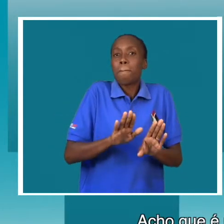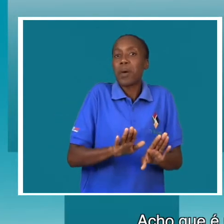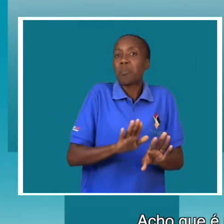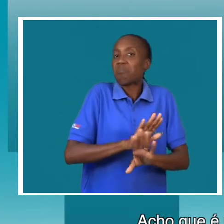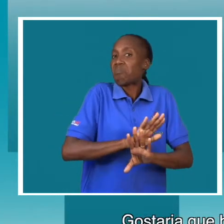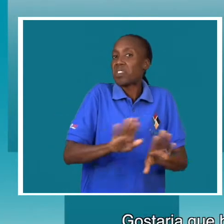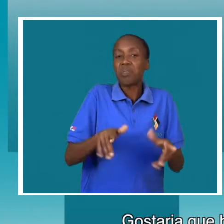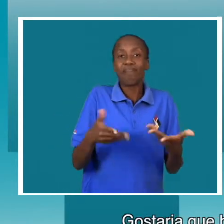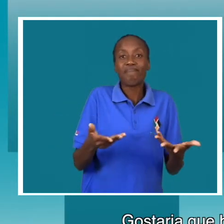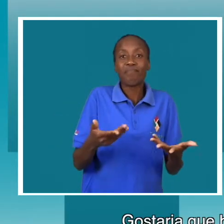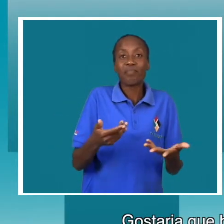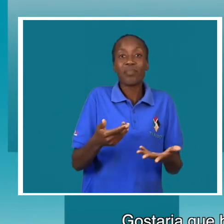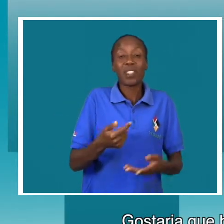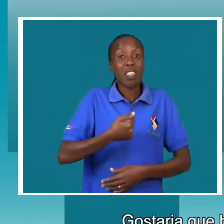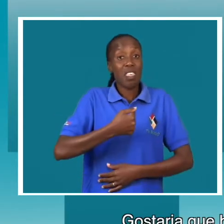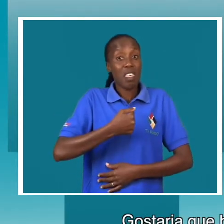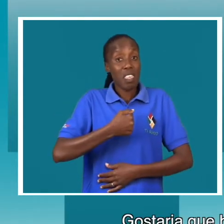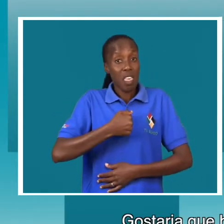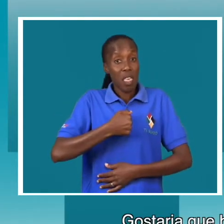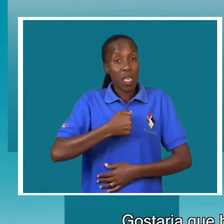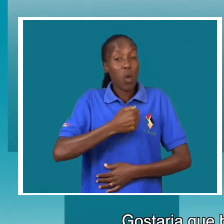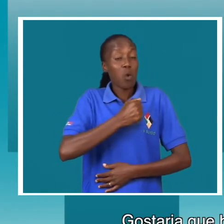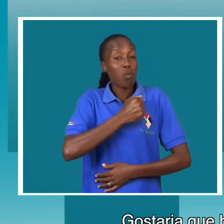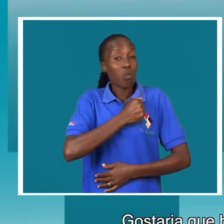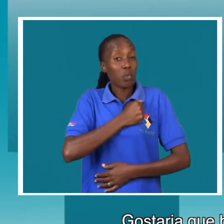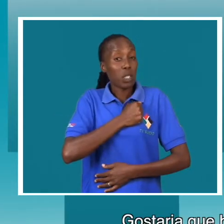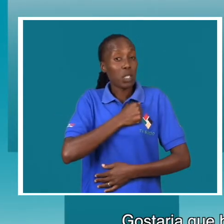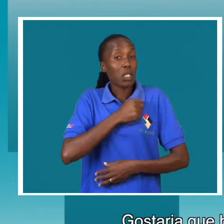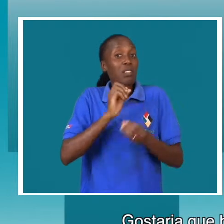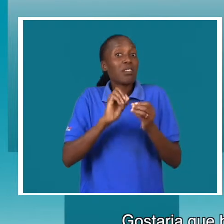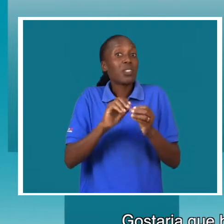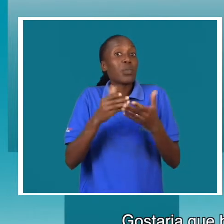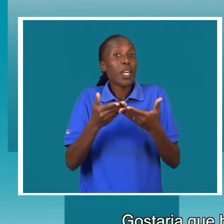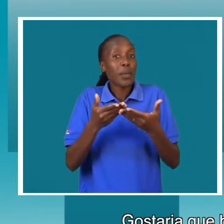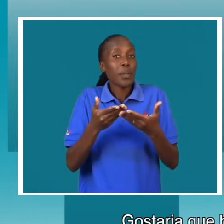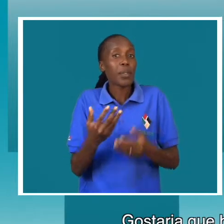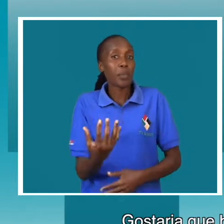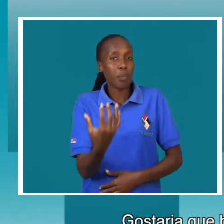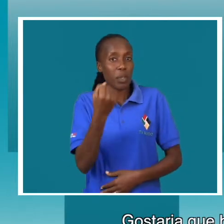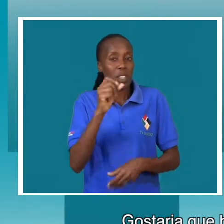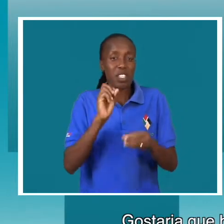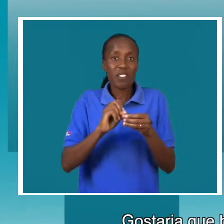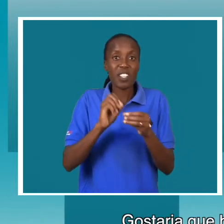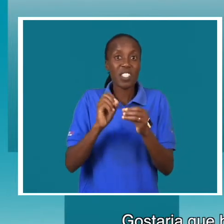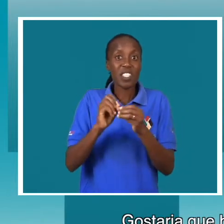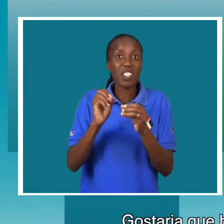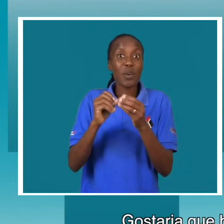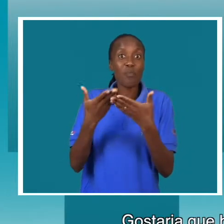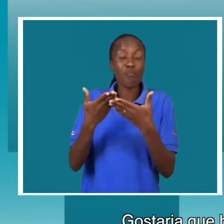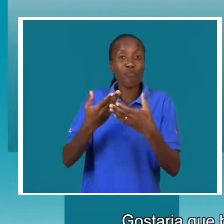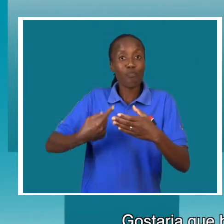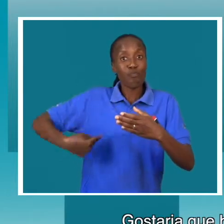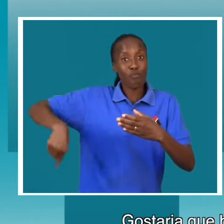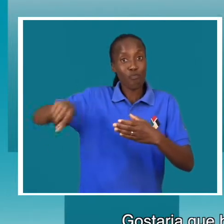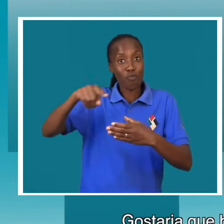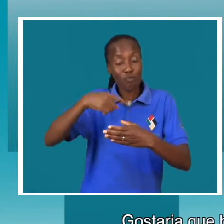assim. Então, gostaria que houvesse competições internas,